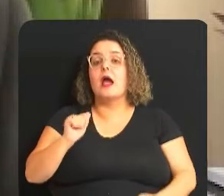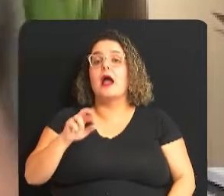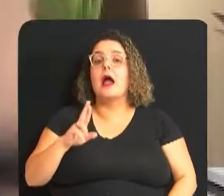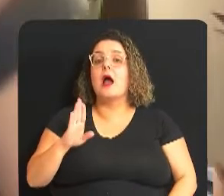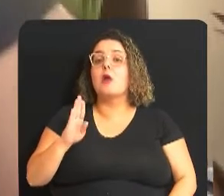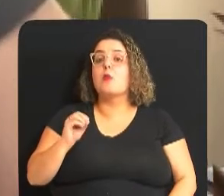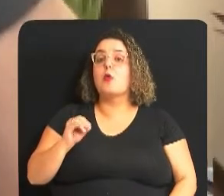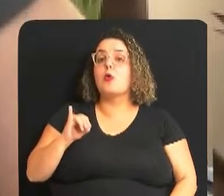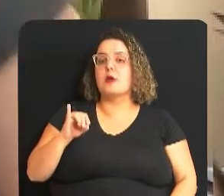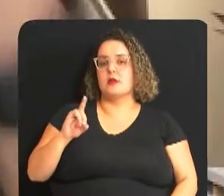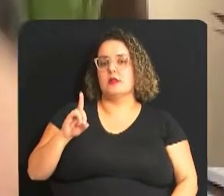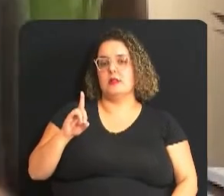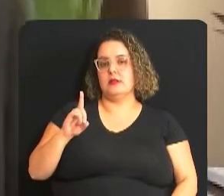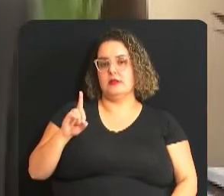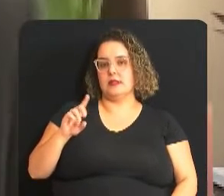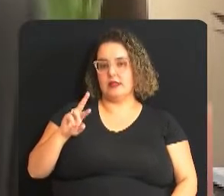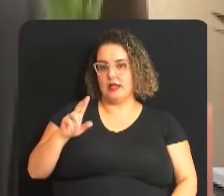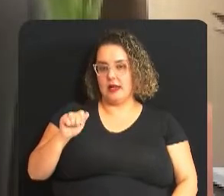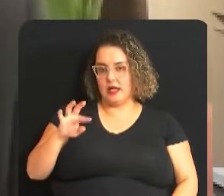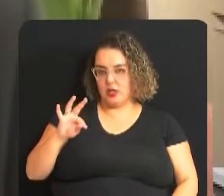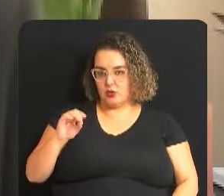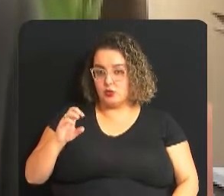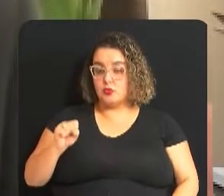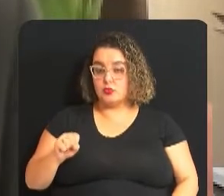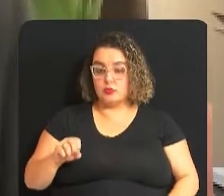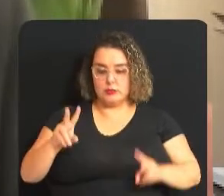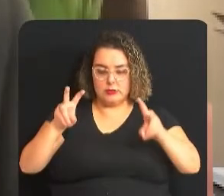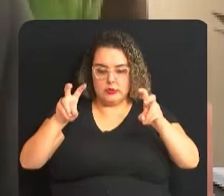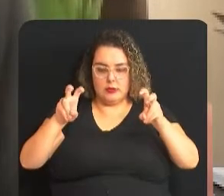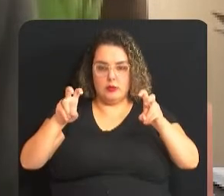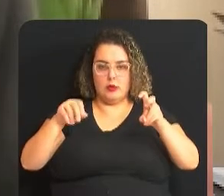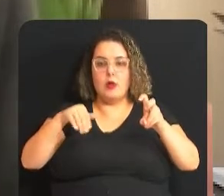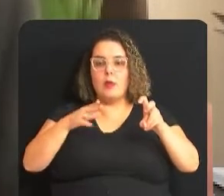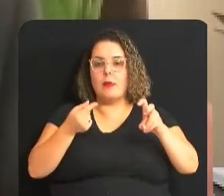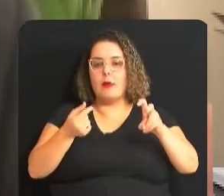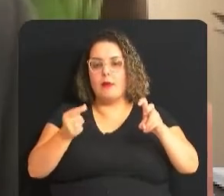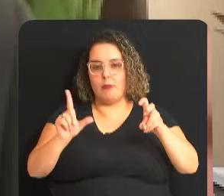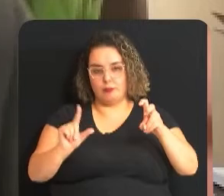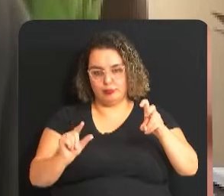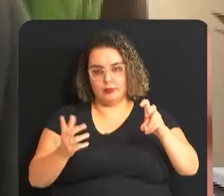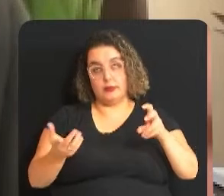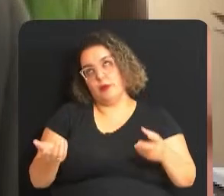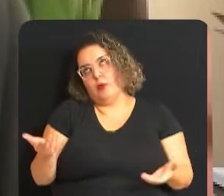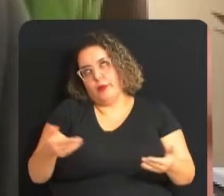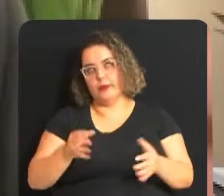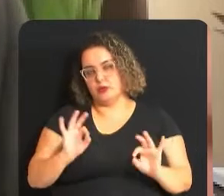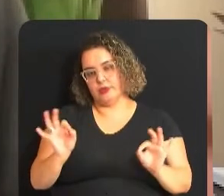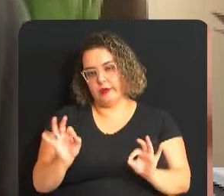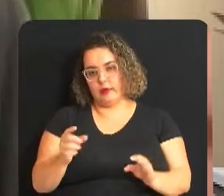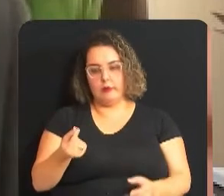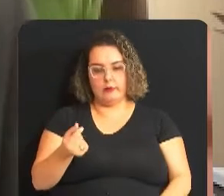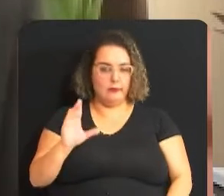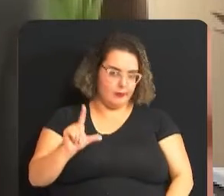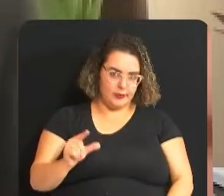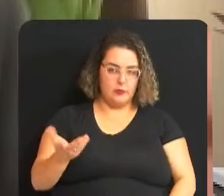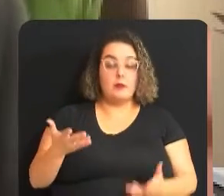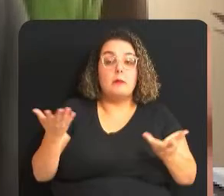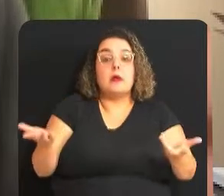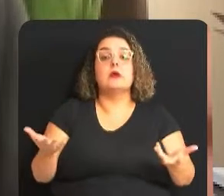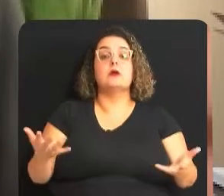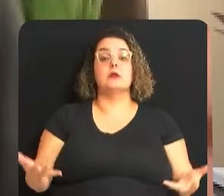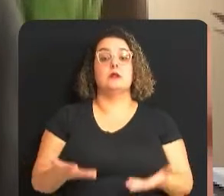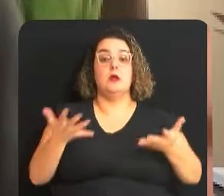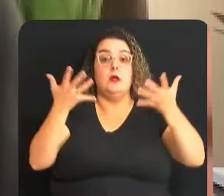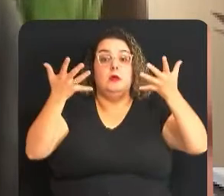carboidratos, que são os alimentos mais, entre aspas, baratos, hoje nada é barato, que são os que dão